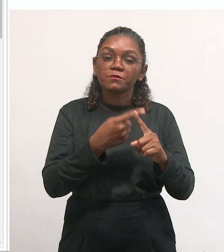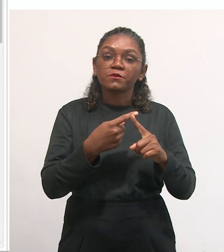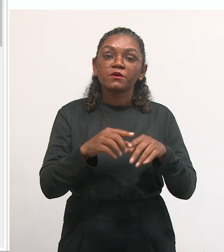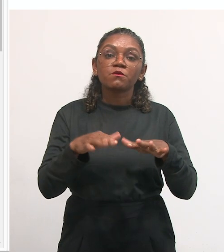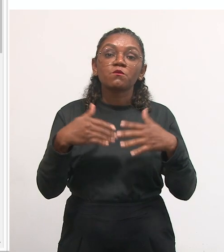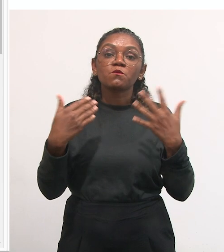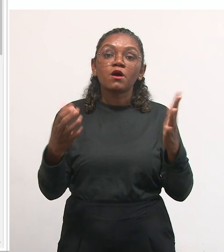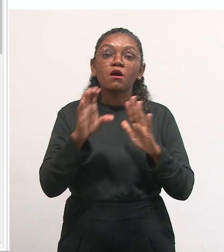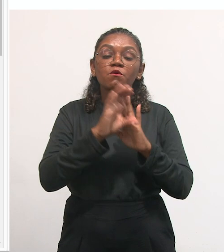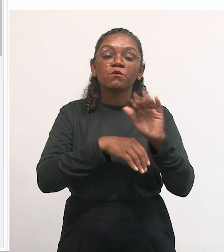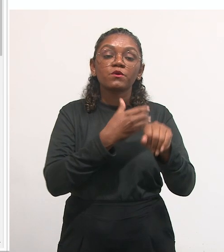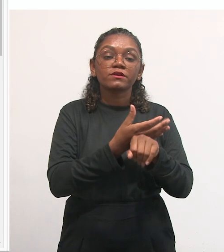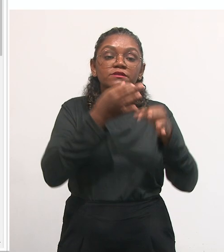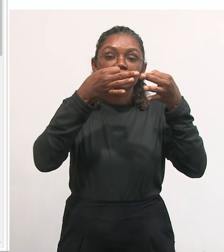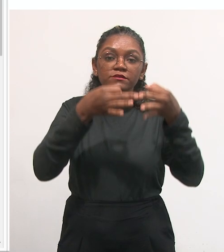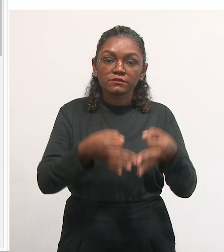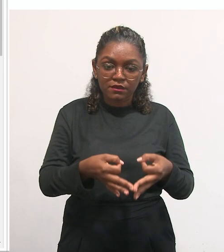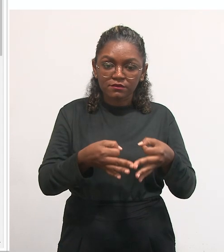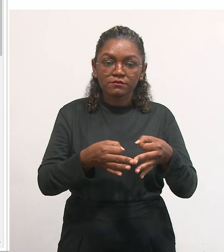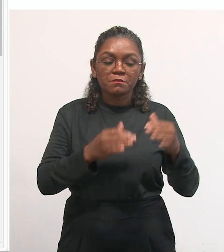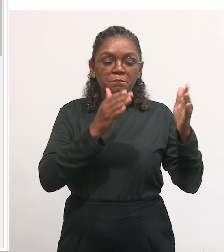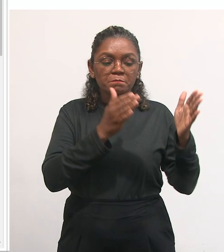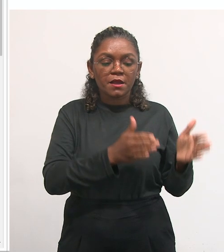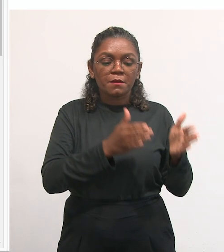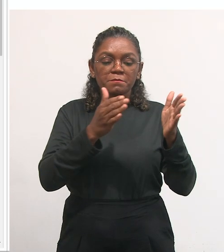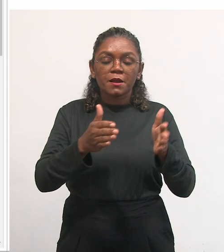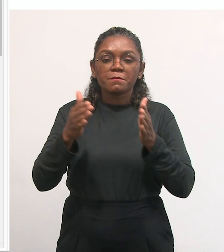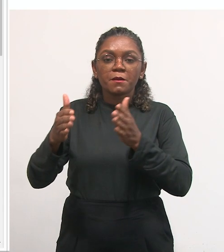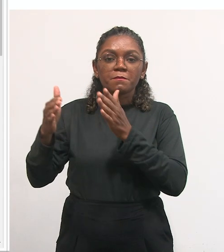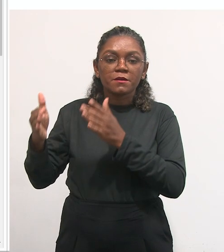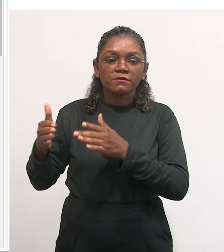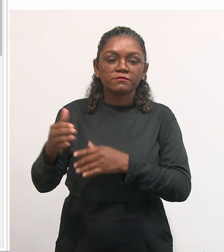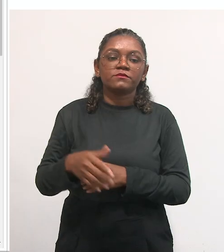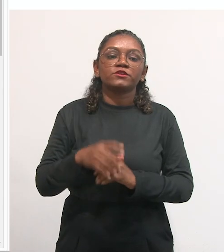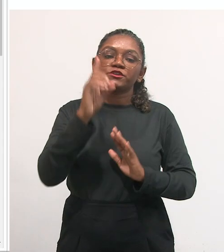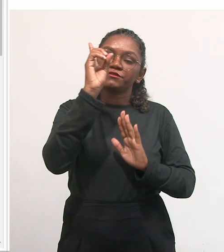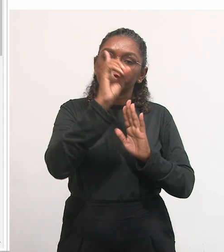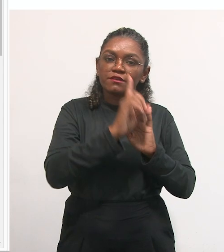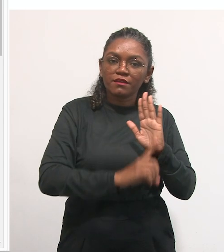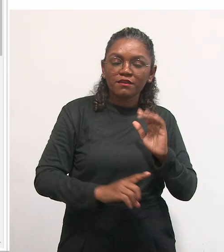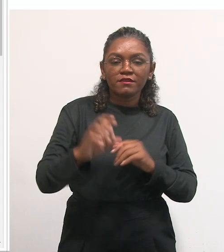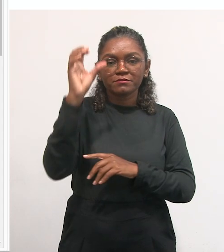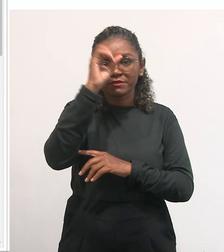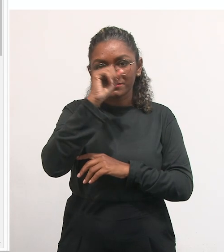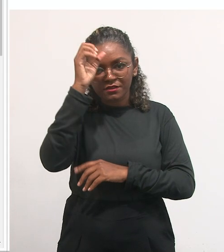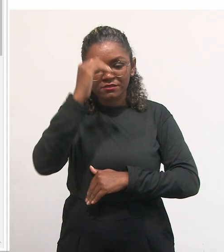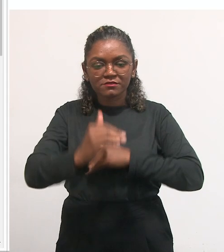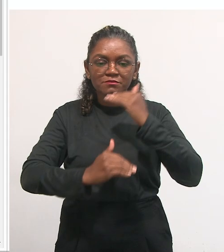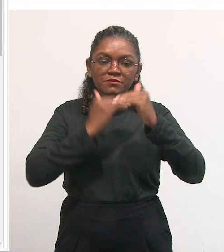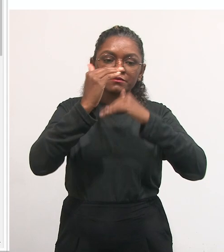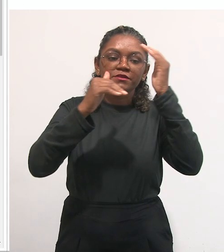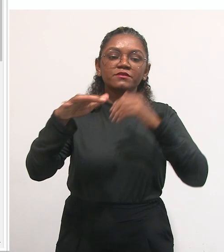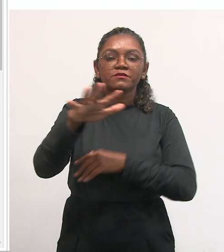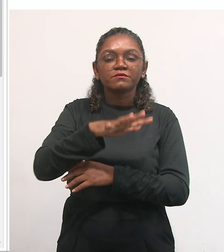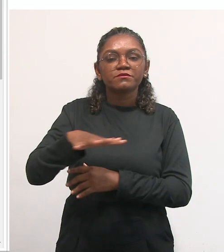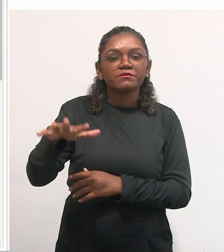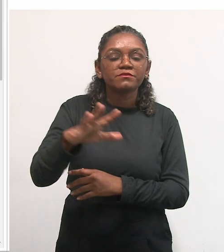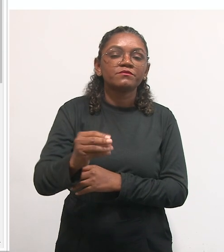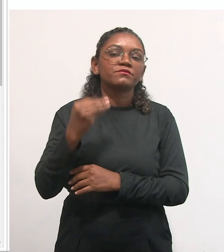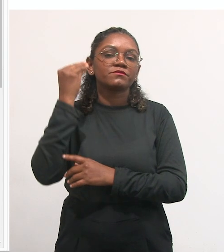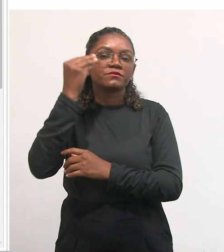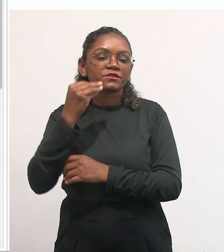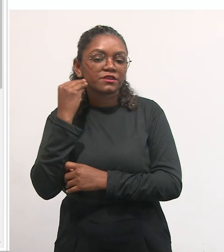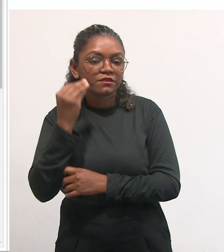educação? Então, a educação infantil, direitos de aprendizagem e desenvolvimento, campos da experiência. Aí, no ensino fundamental e no